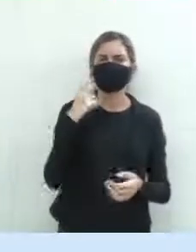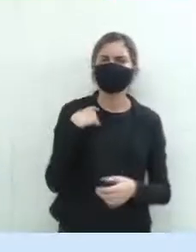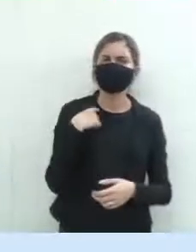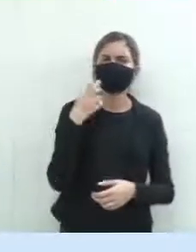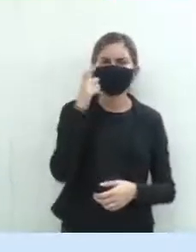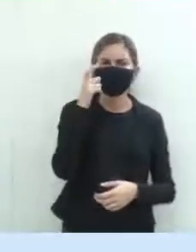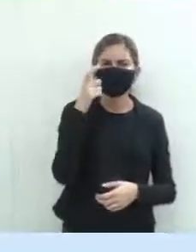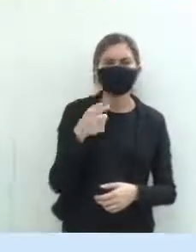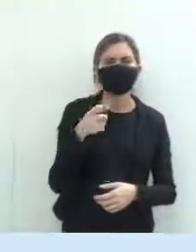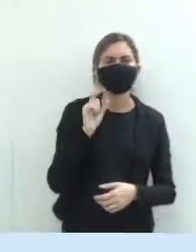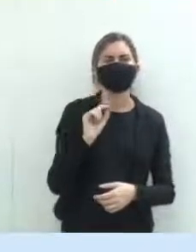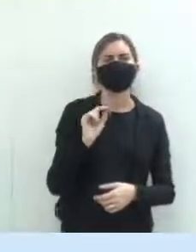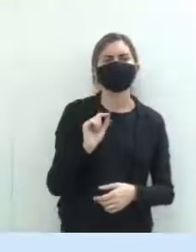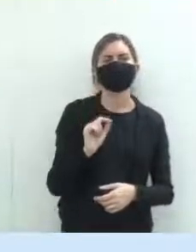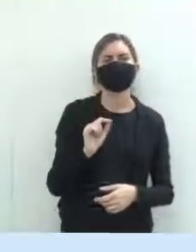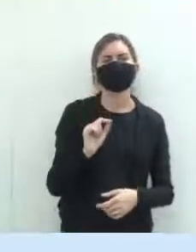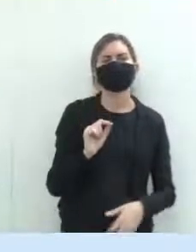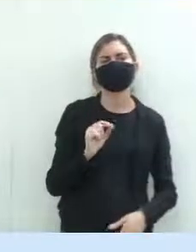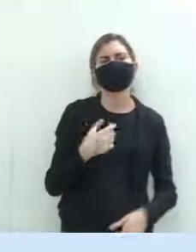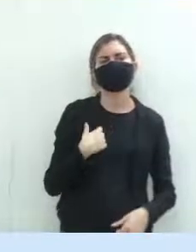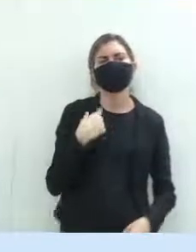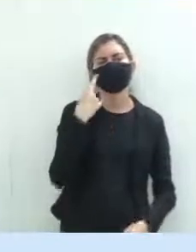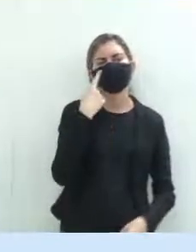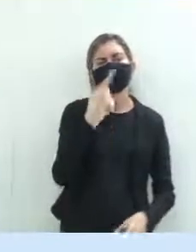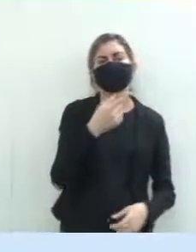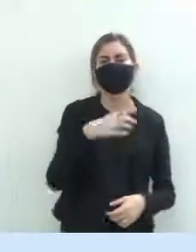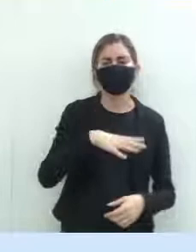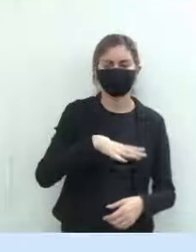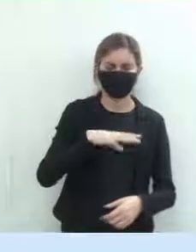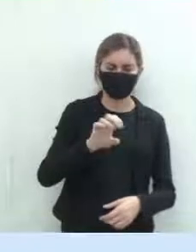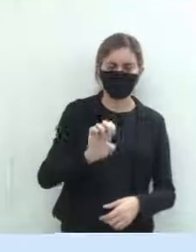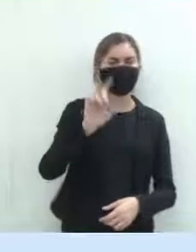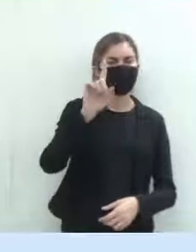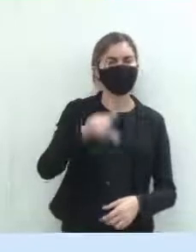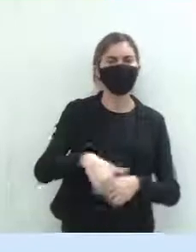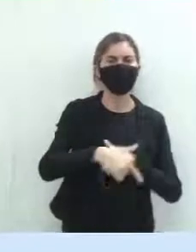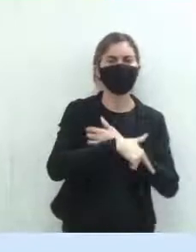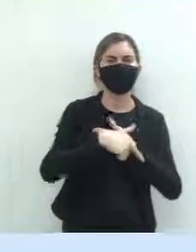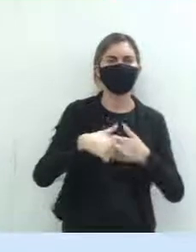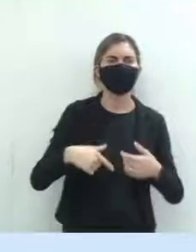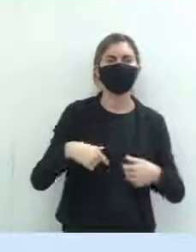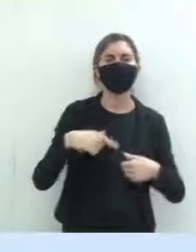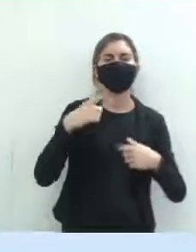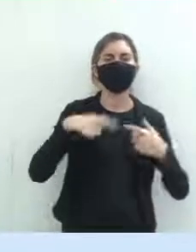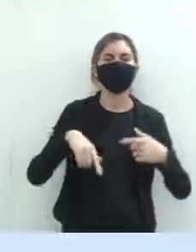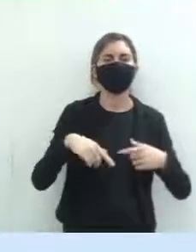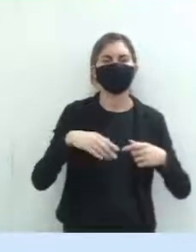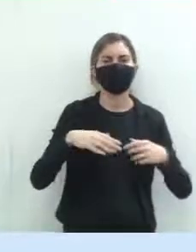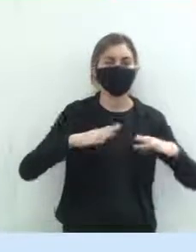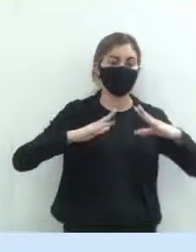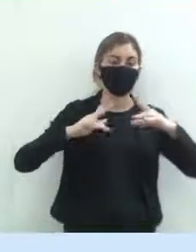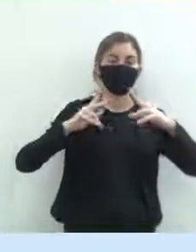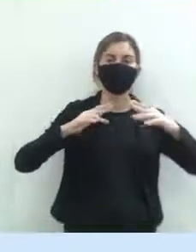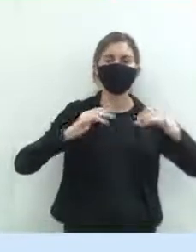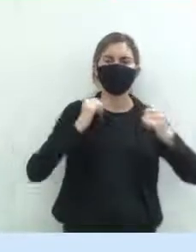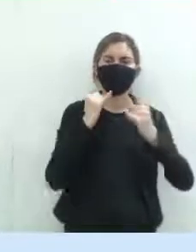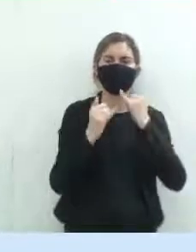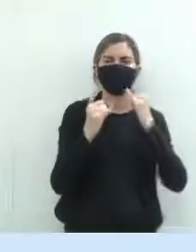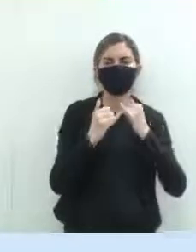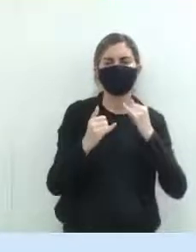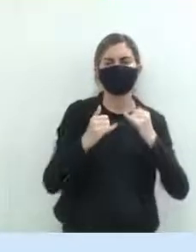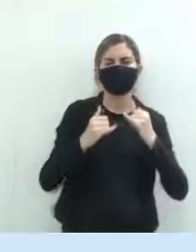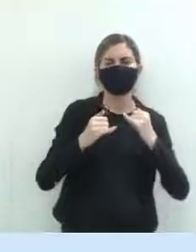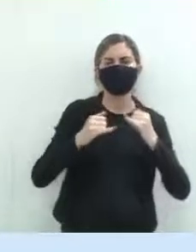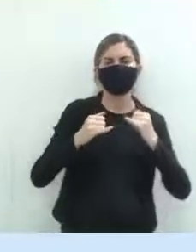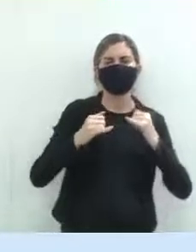muita atenção, que ele diz assim: a ética é a morada dos homens. Olha só, a ética